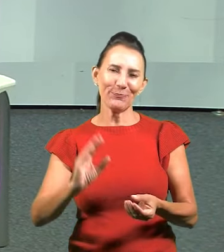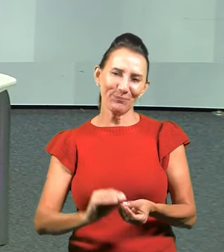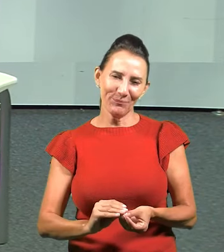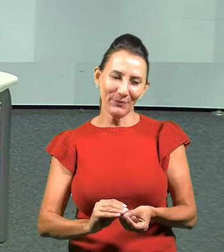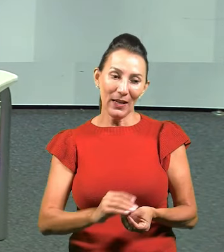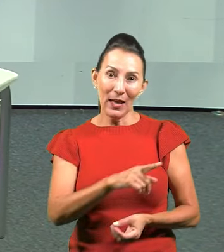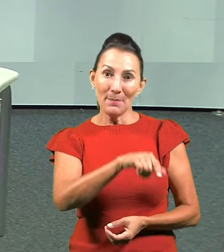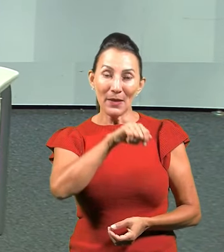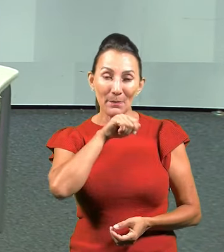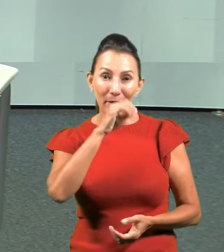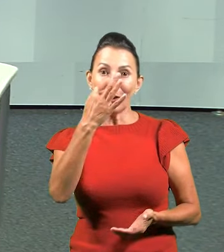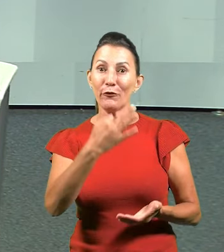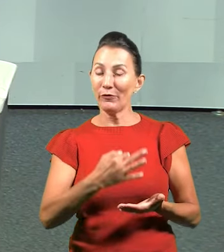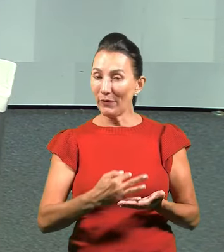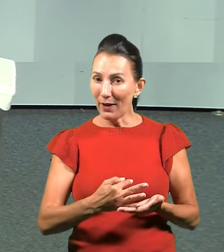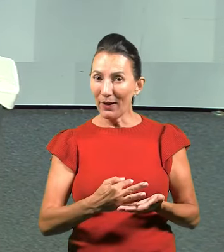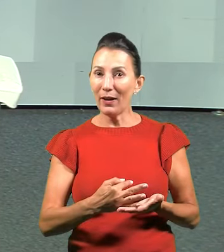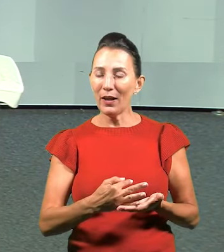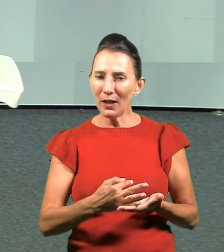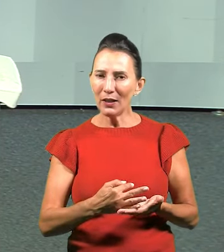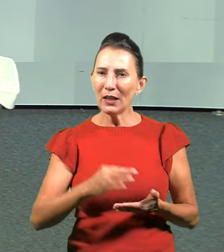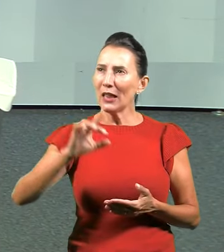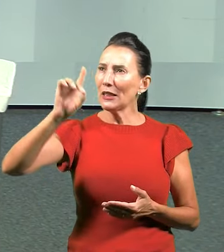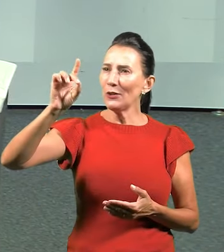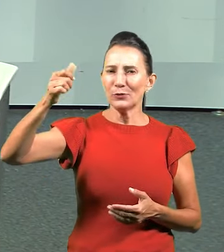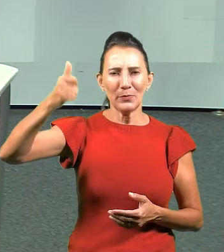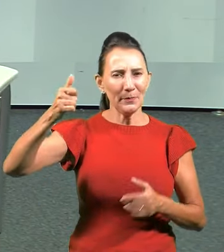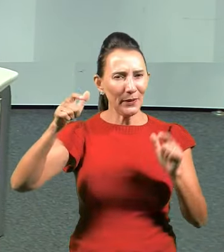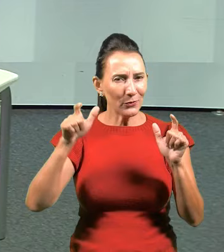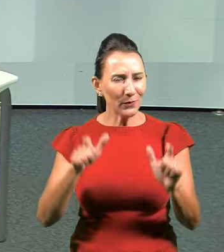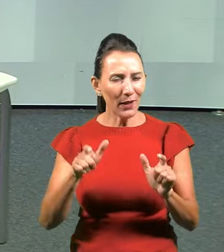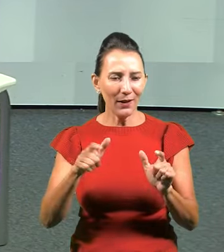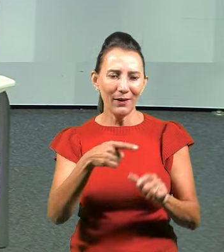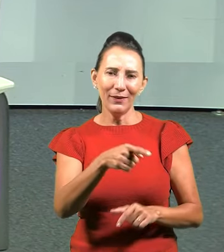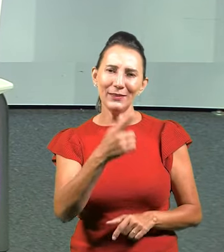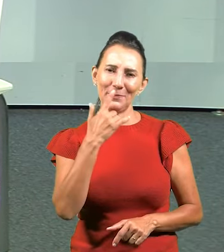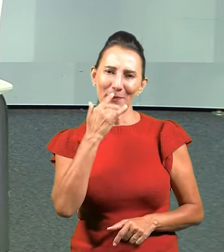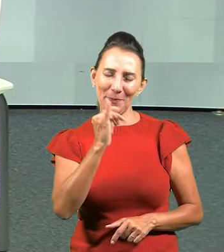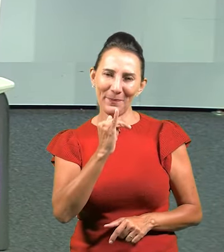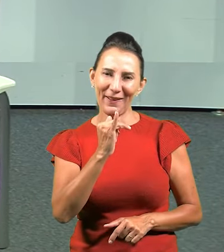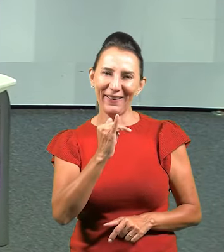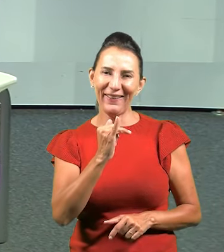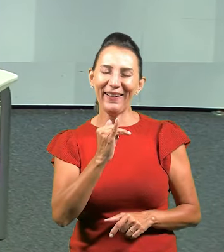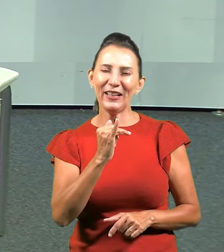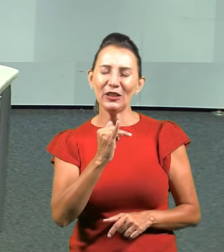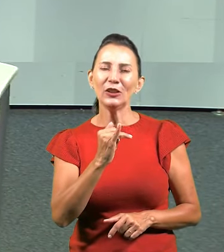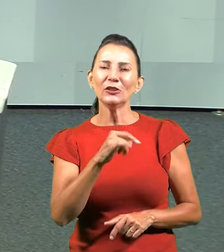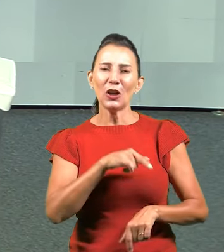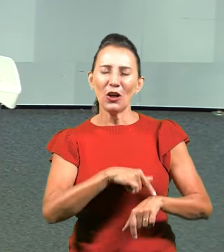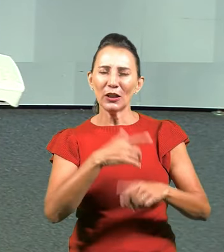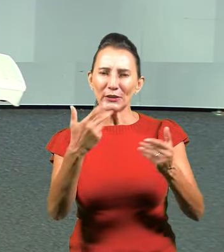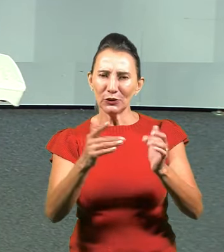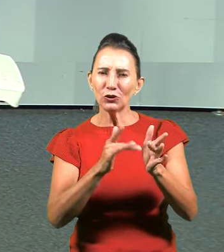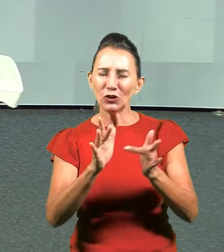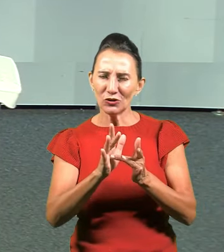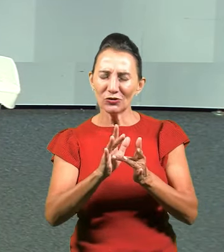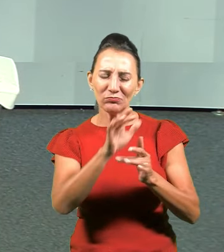fé da minha mãe no casamento, colocando Deus acima de tudo. Amém. E meu pai, que quando converteu de